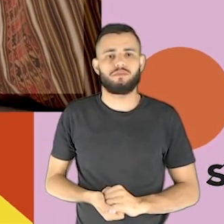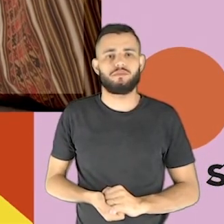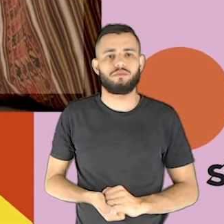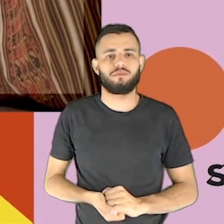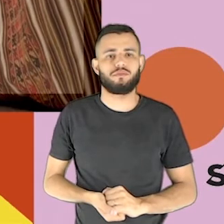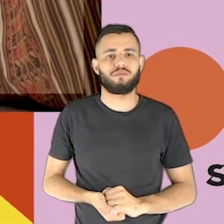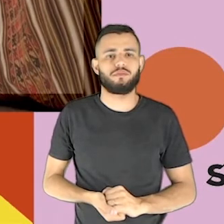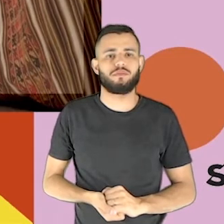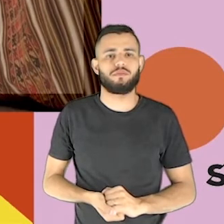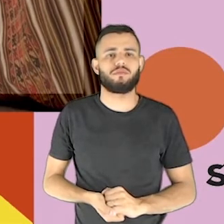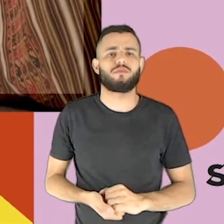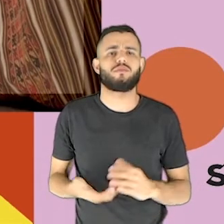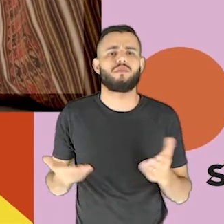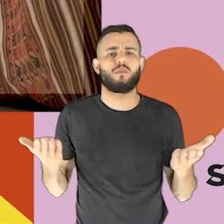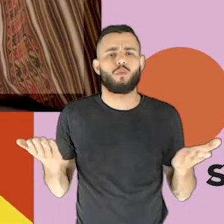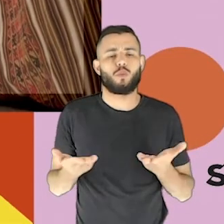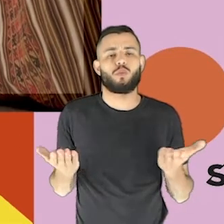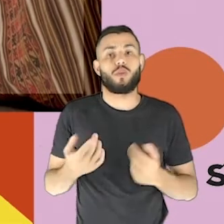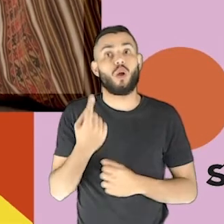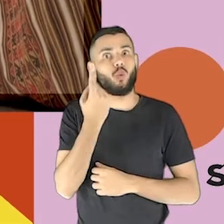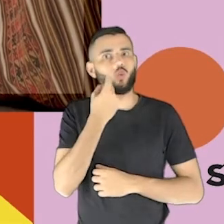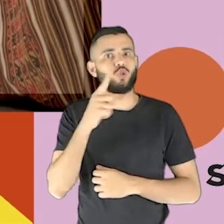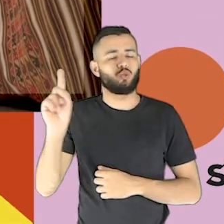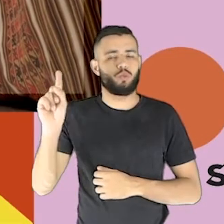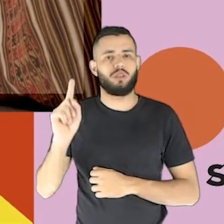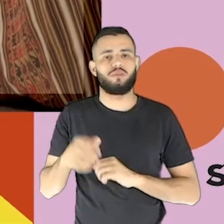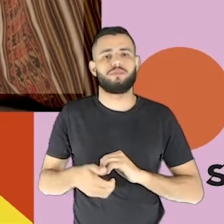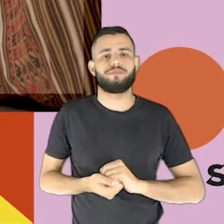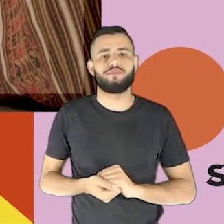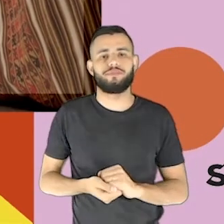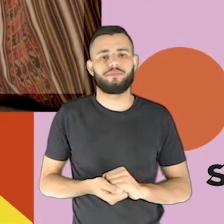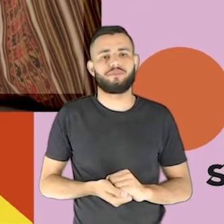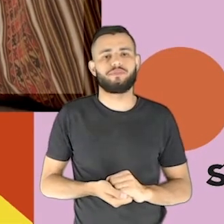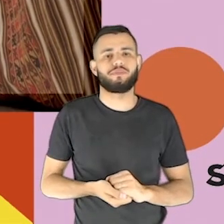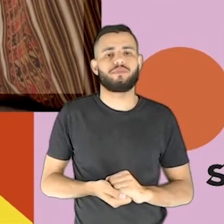Próxima vez que for para o lado esquerdo, vai ser a última.